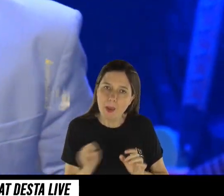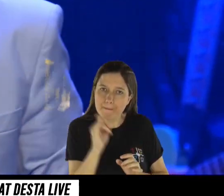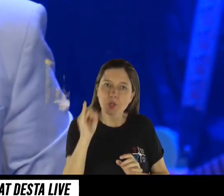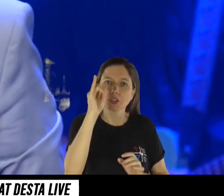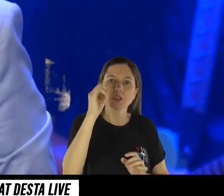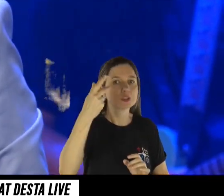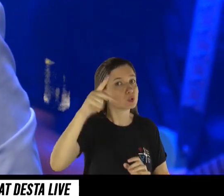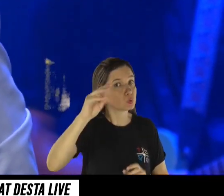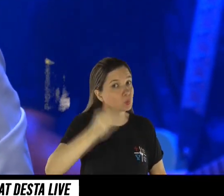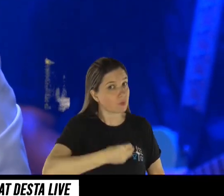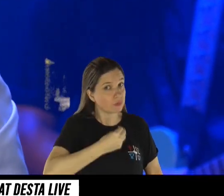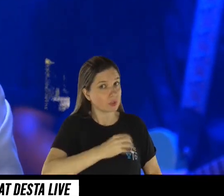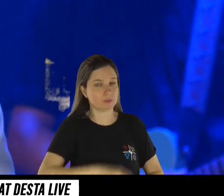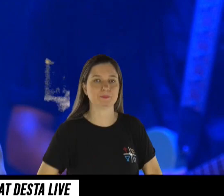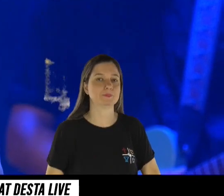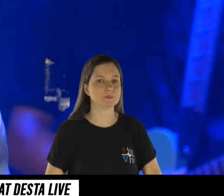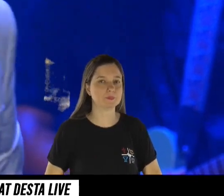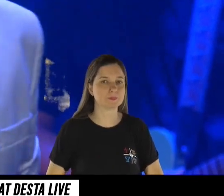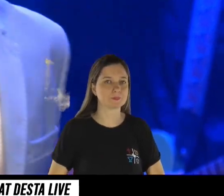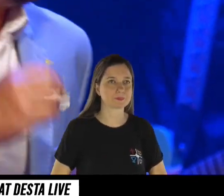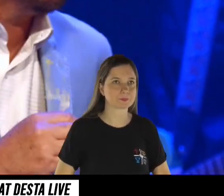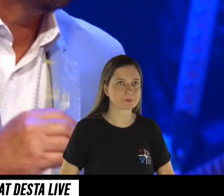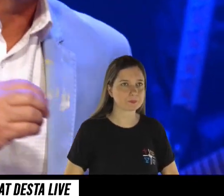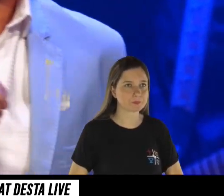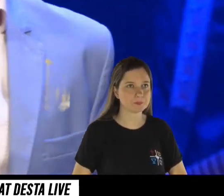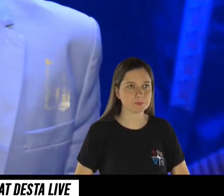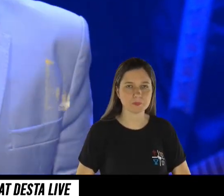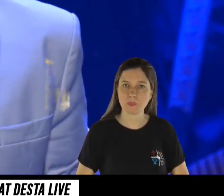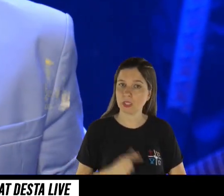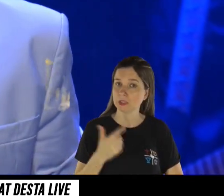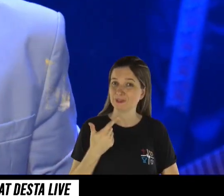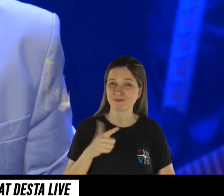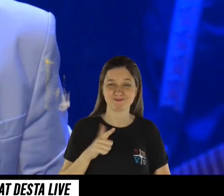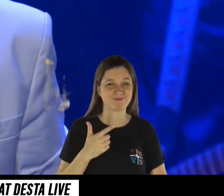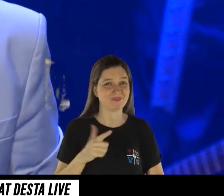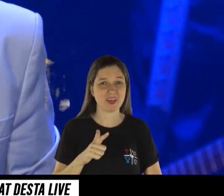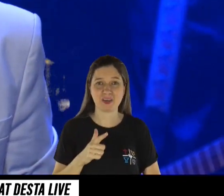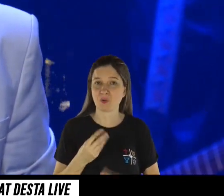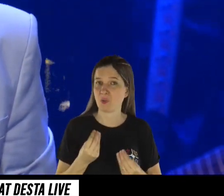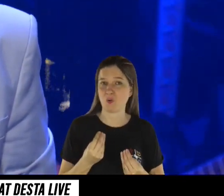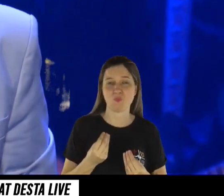arrebatamento. Não tem segunda chance.